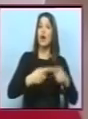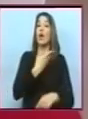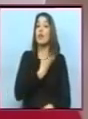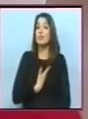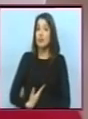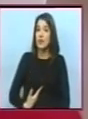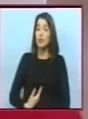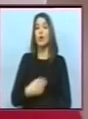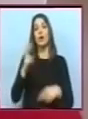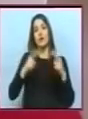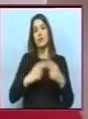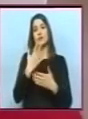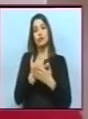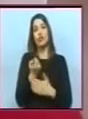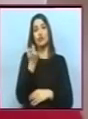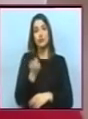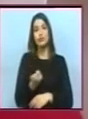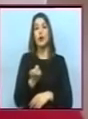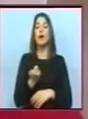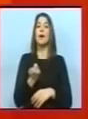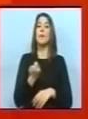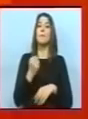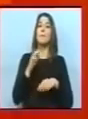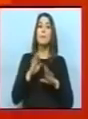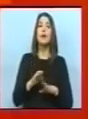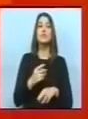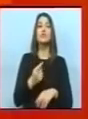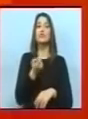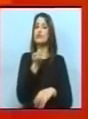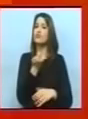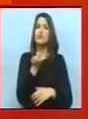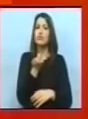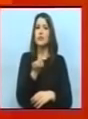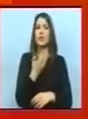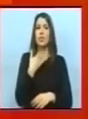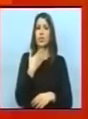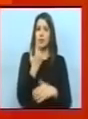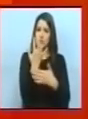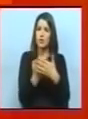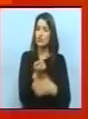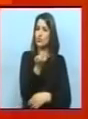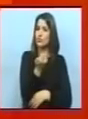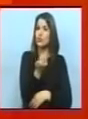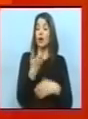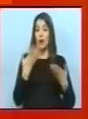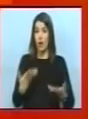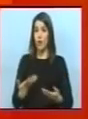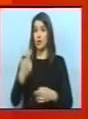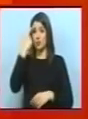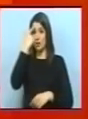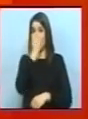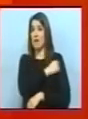fosse tributado, embora tributasse todas estas operações, tinha valores extremamente baixos como base, e agora temos valores